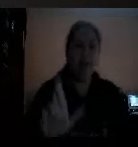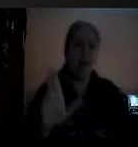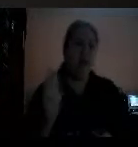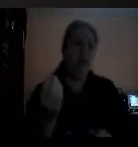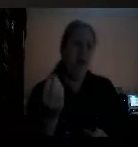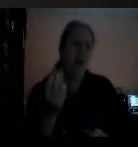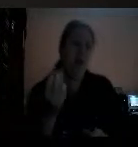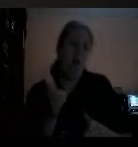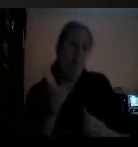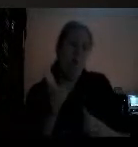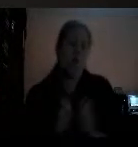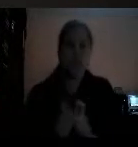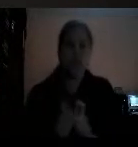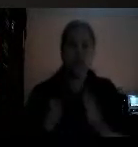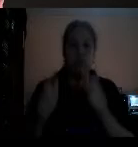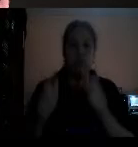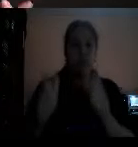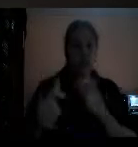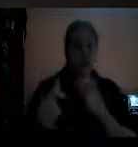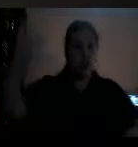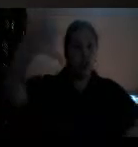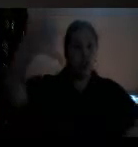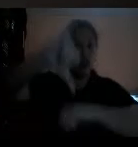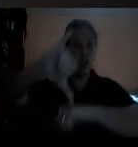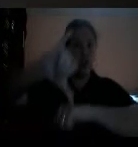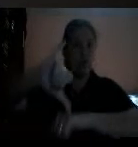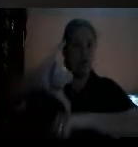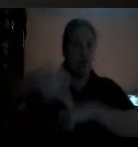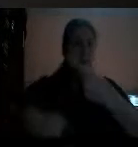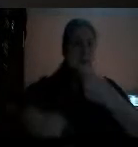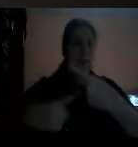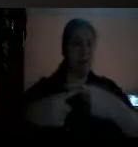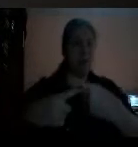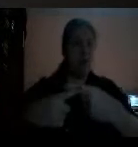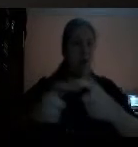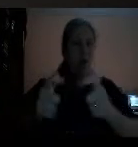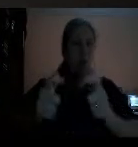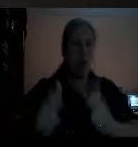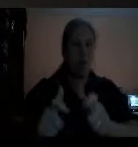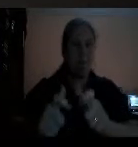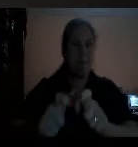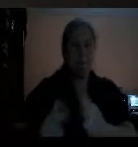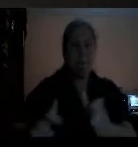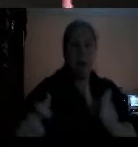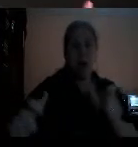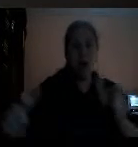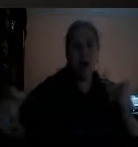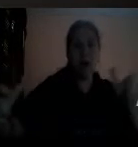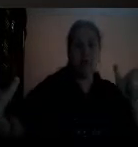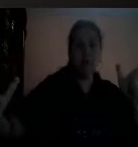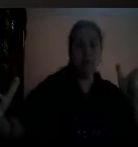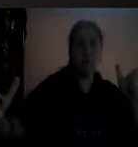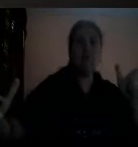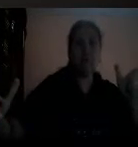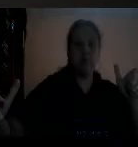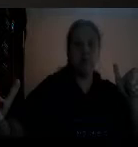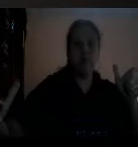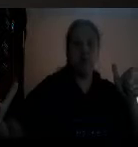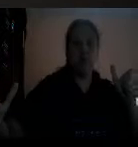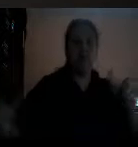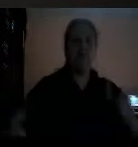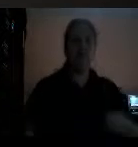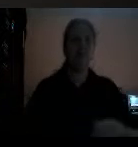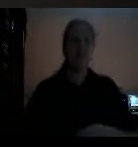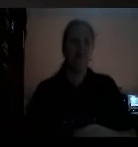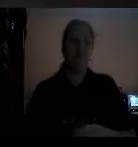território gigantesco, tá? Aonde haveria o quê? Uma gigantesca abundância de